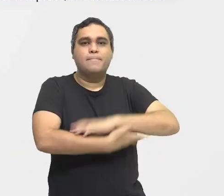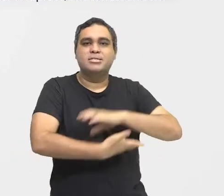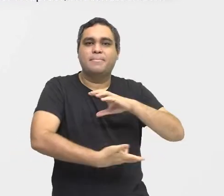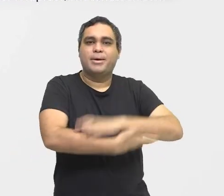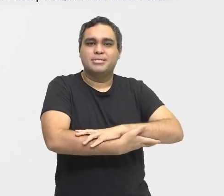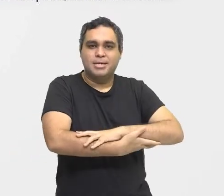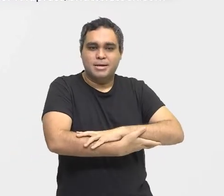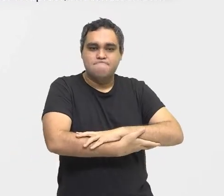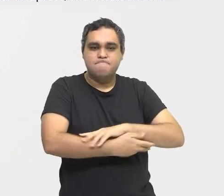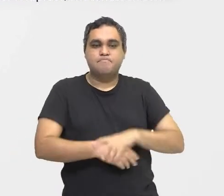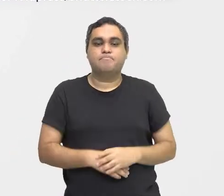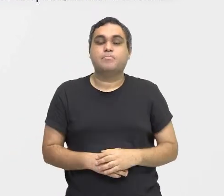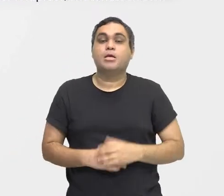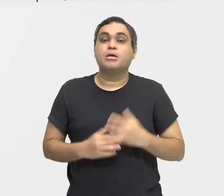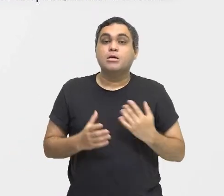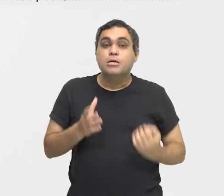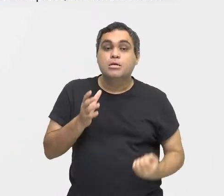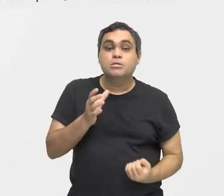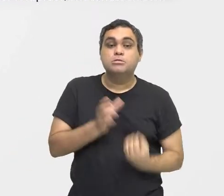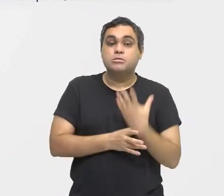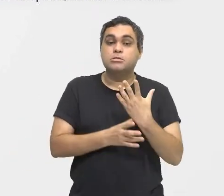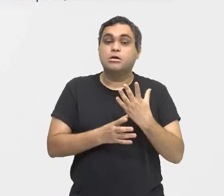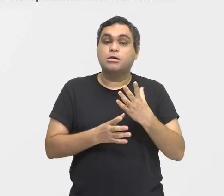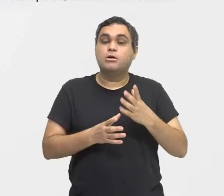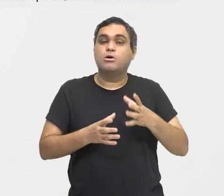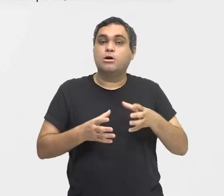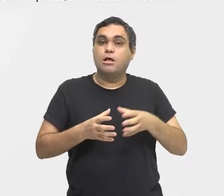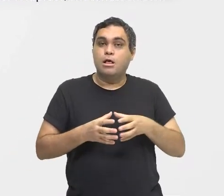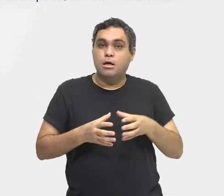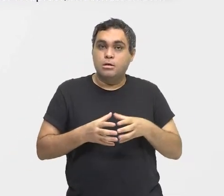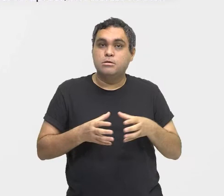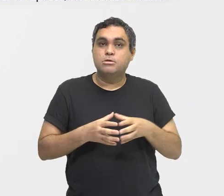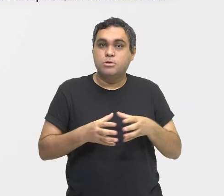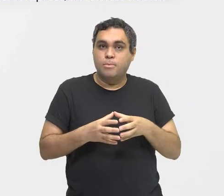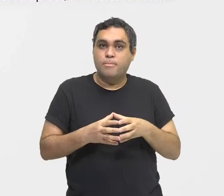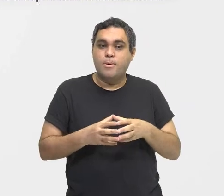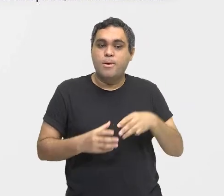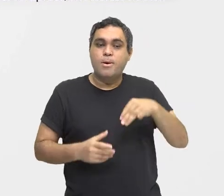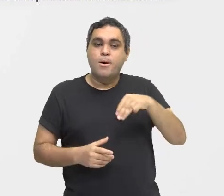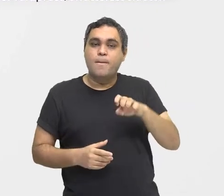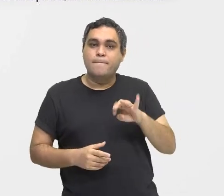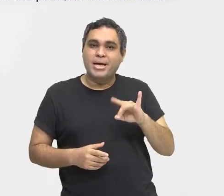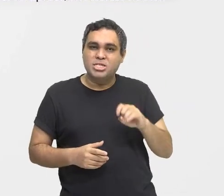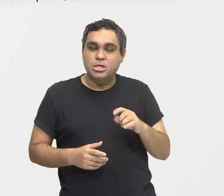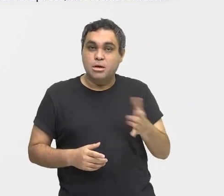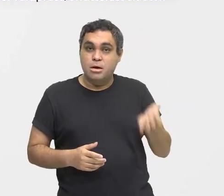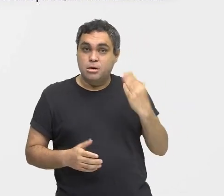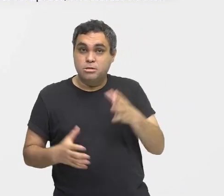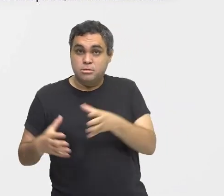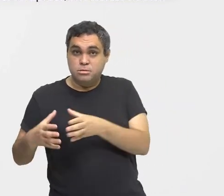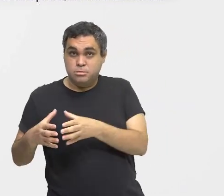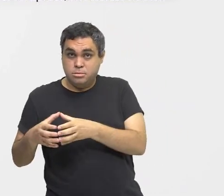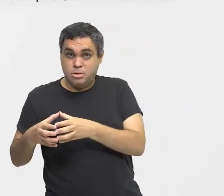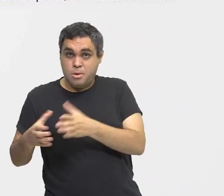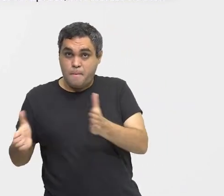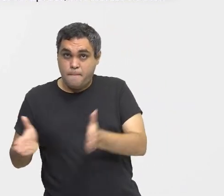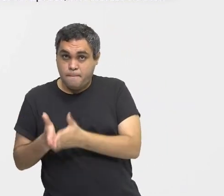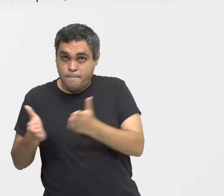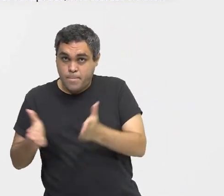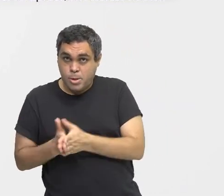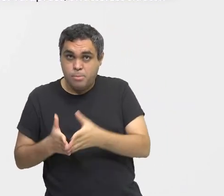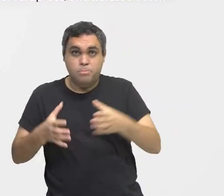nova classe econômica na década de 2000 com estes desenvolvimentos que acabou ocorrendo na